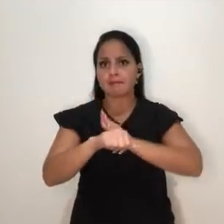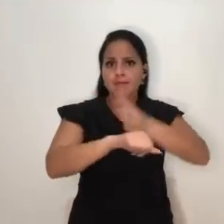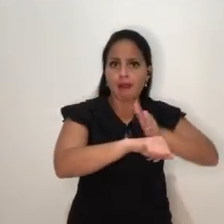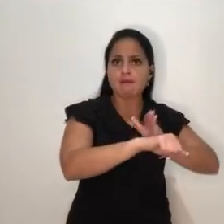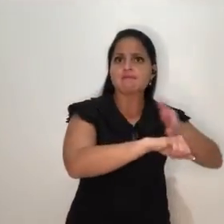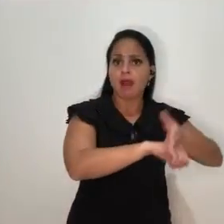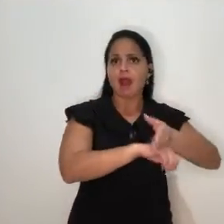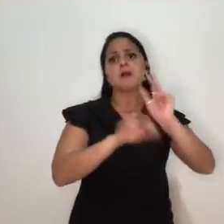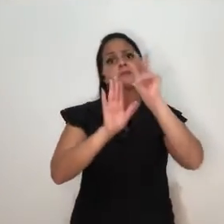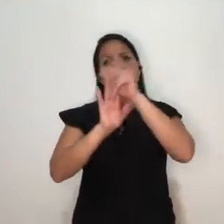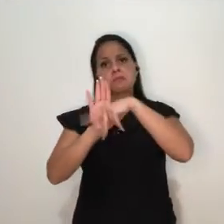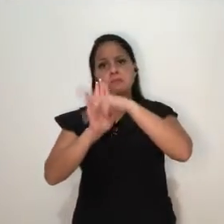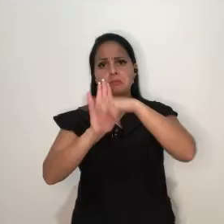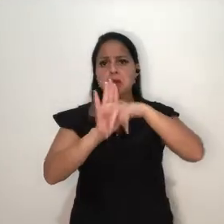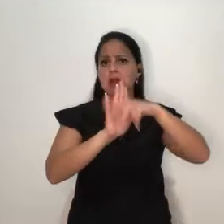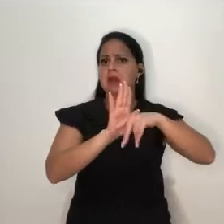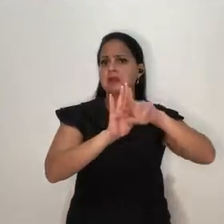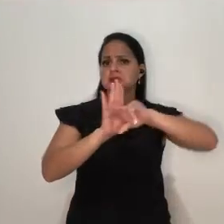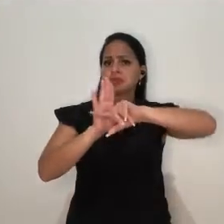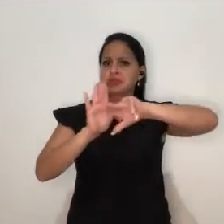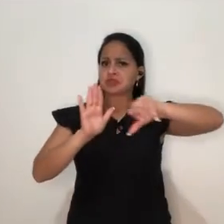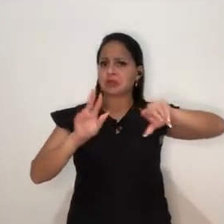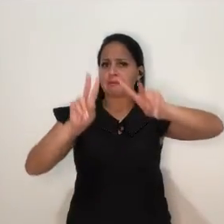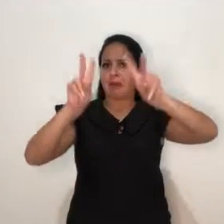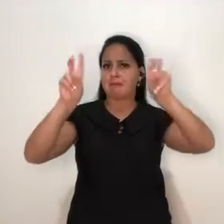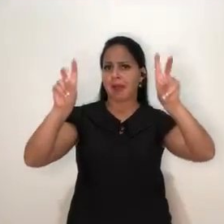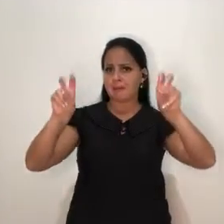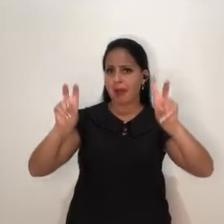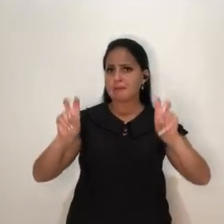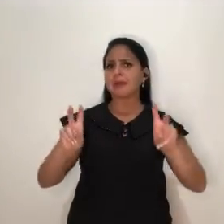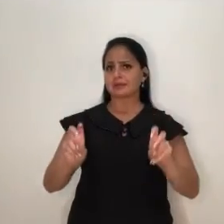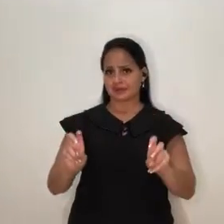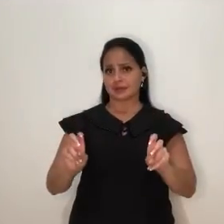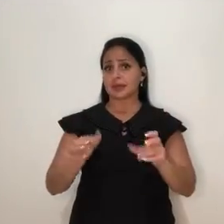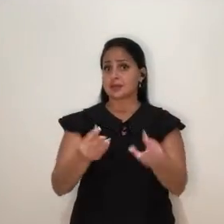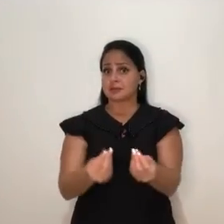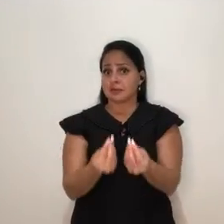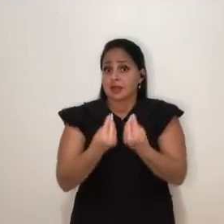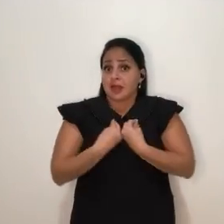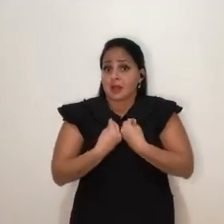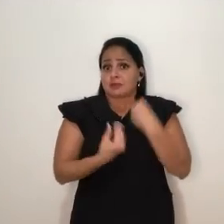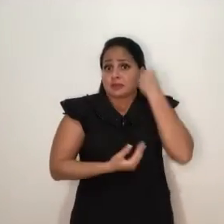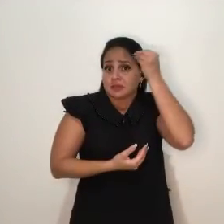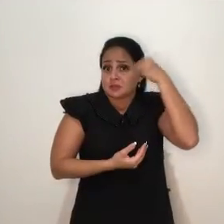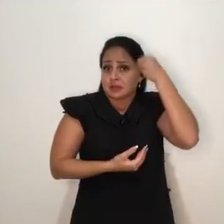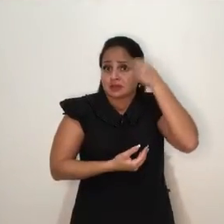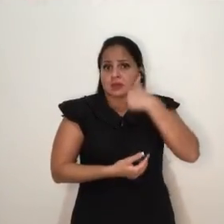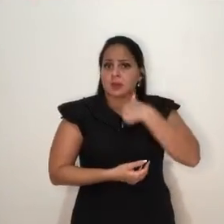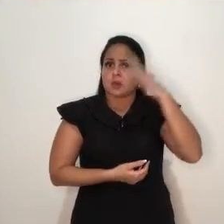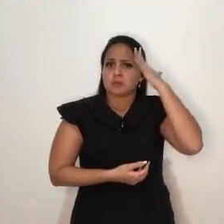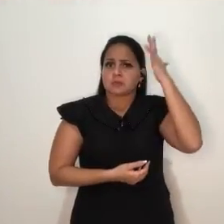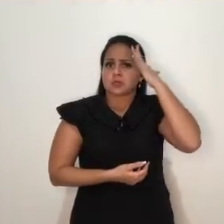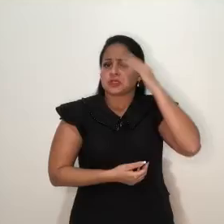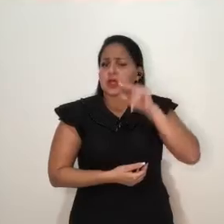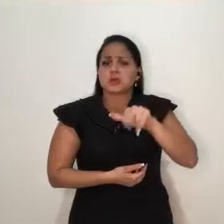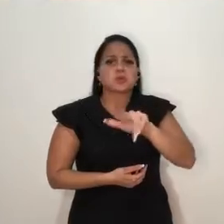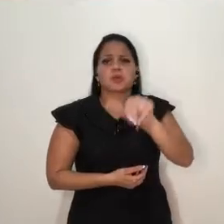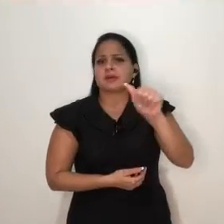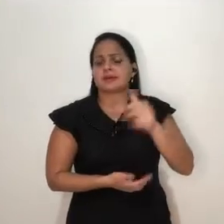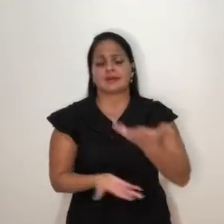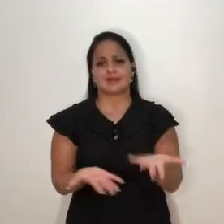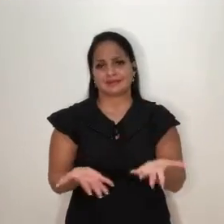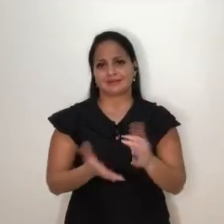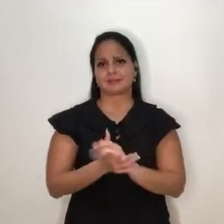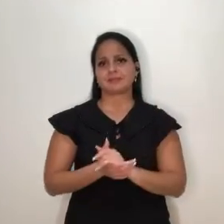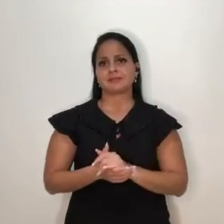me deram bagagens que eu jamais imaginei que eu ia ter na minha vida. Por exemplo, eu fiz lá, como era direção de arte, cenografia